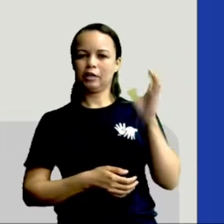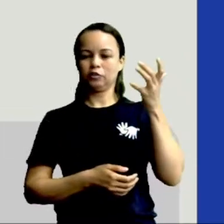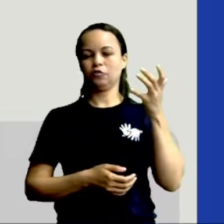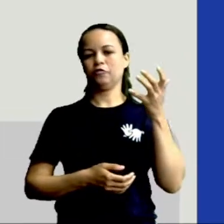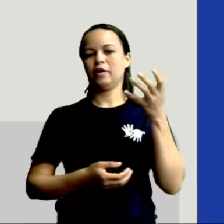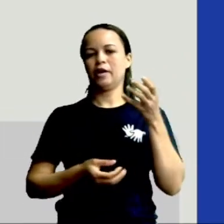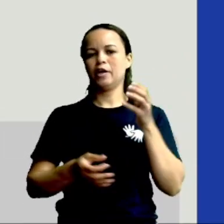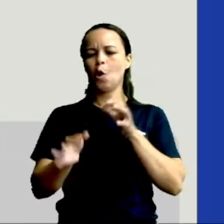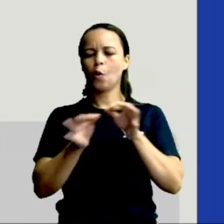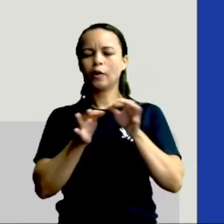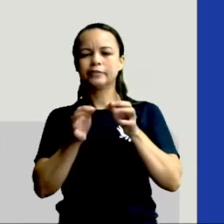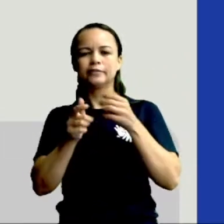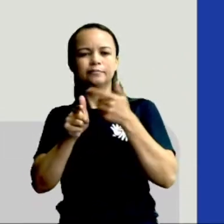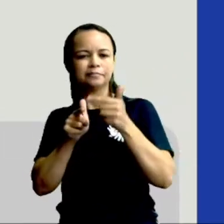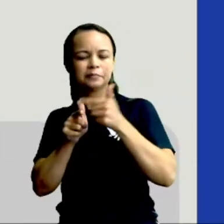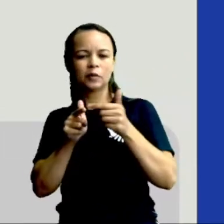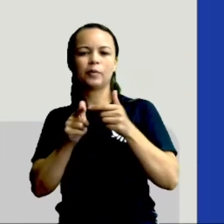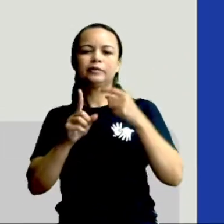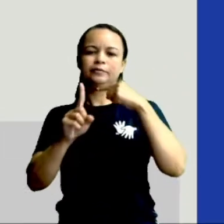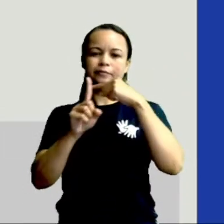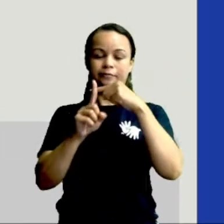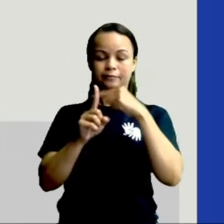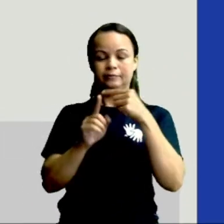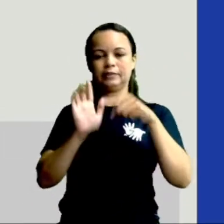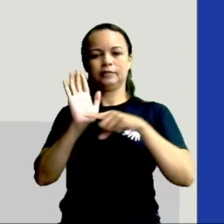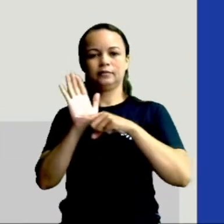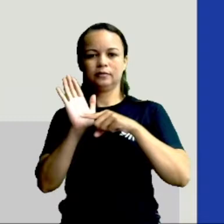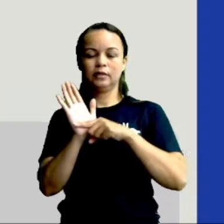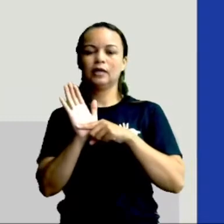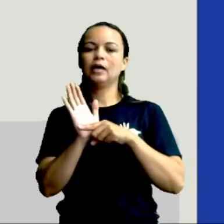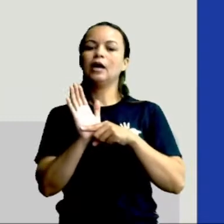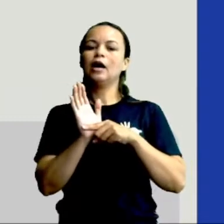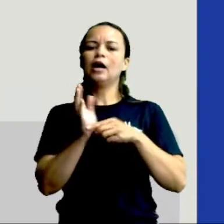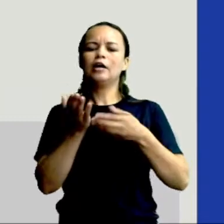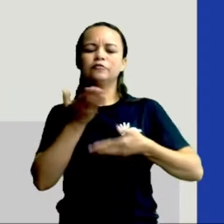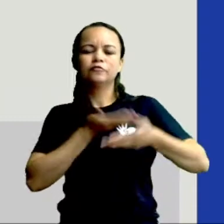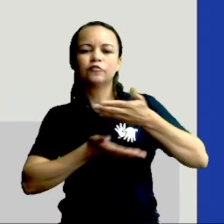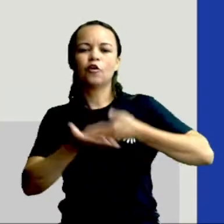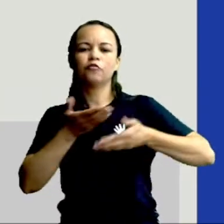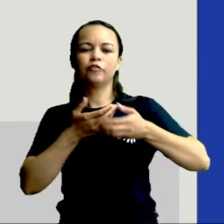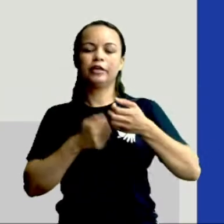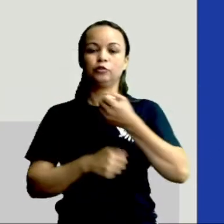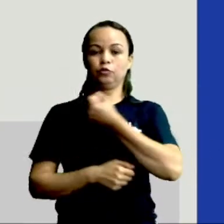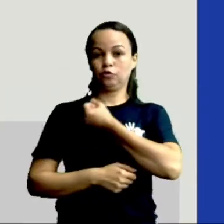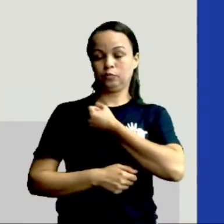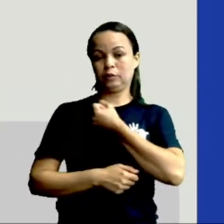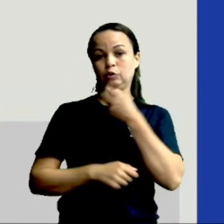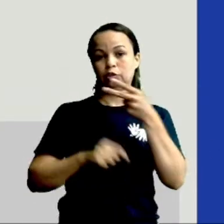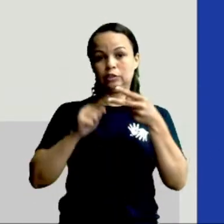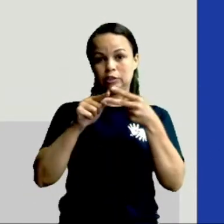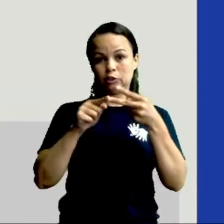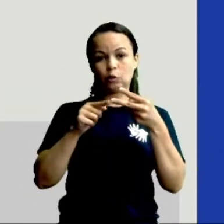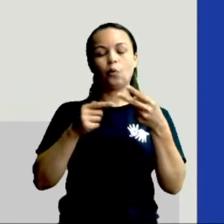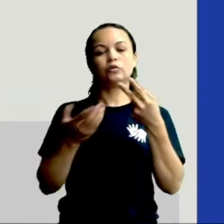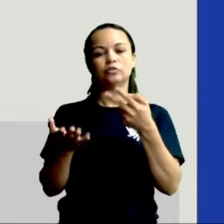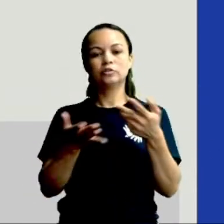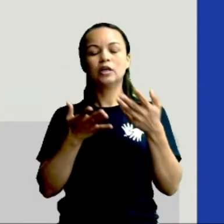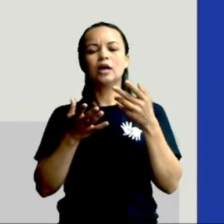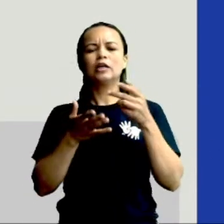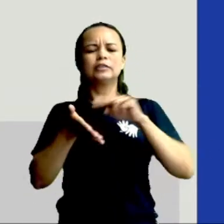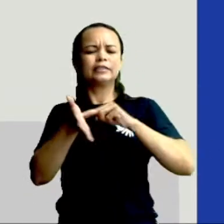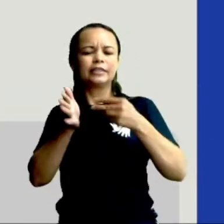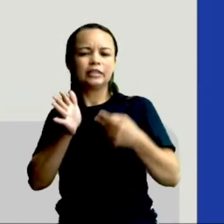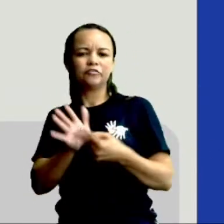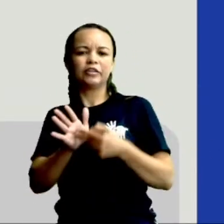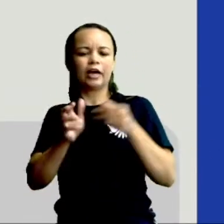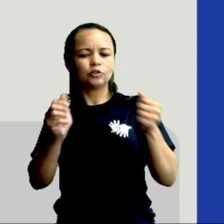e elaborar problemas de adição e de subtração, envolvendo números de até 2 algarismos com os